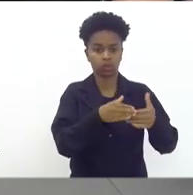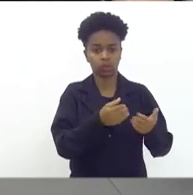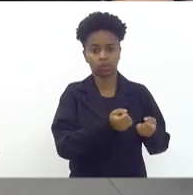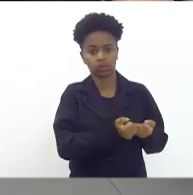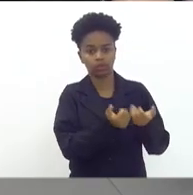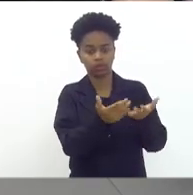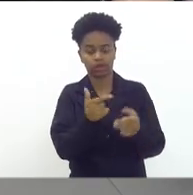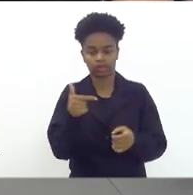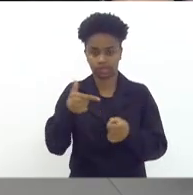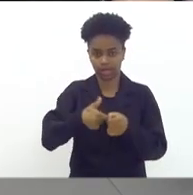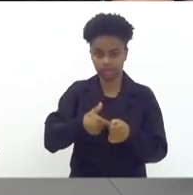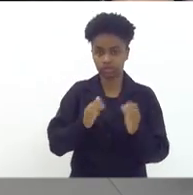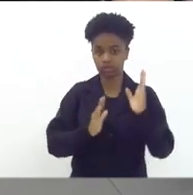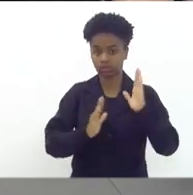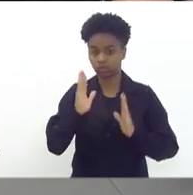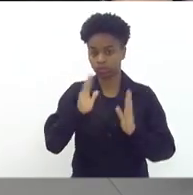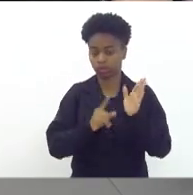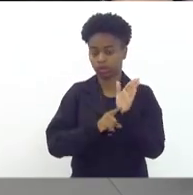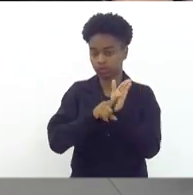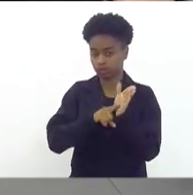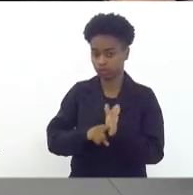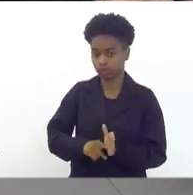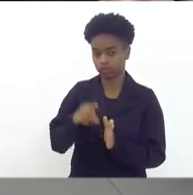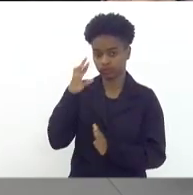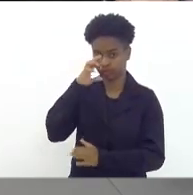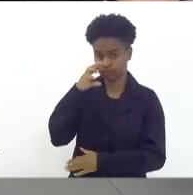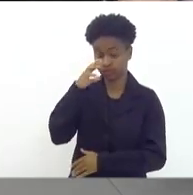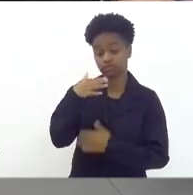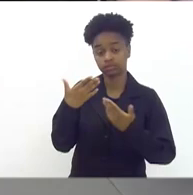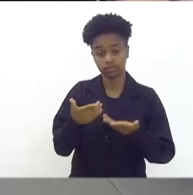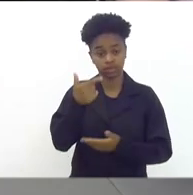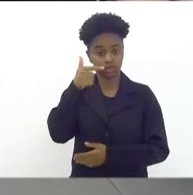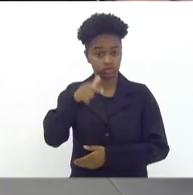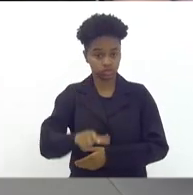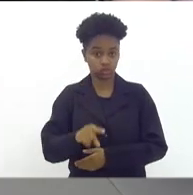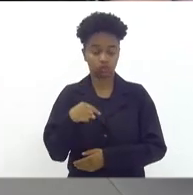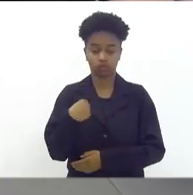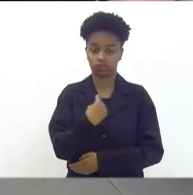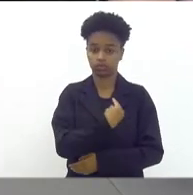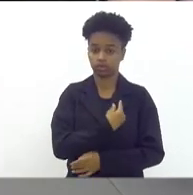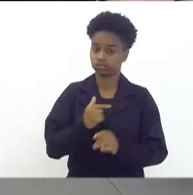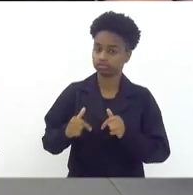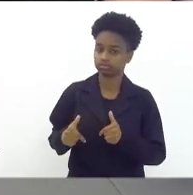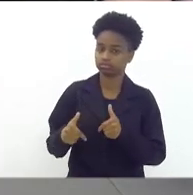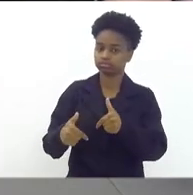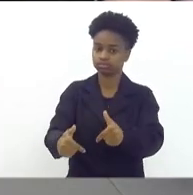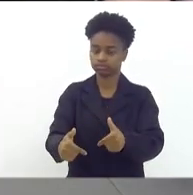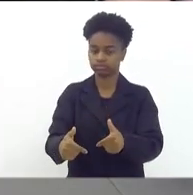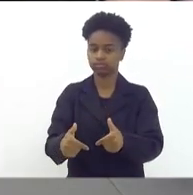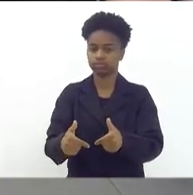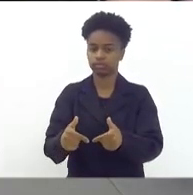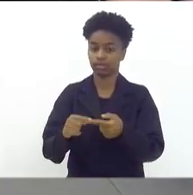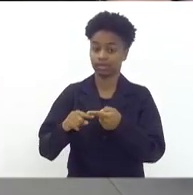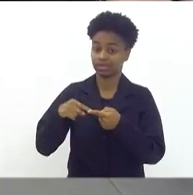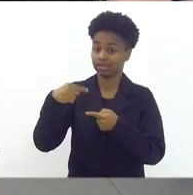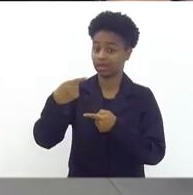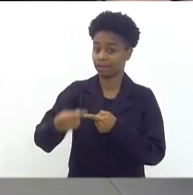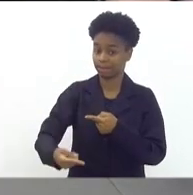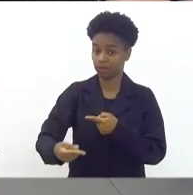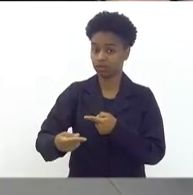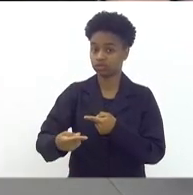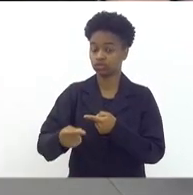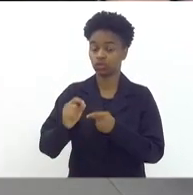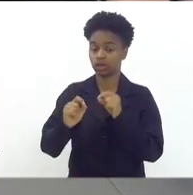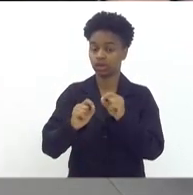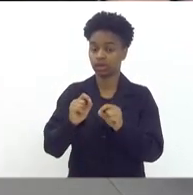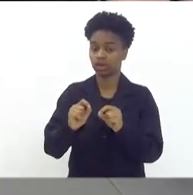fiscalizações então mais uma vez a agência ela atuou após ser